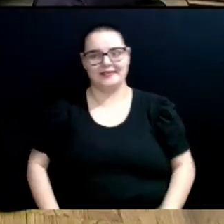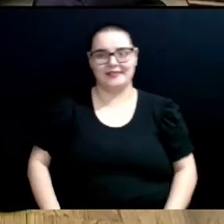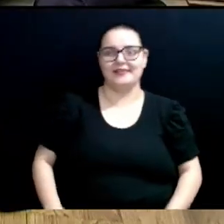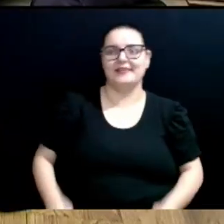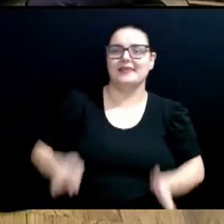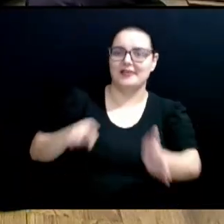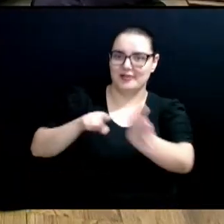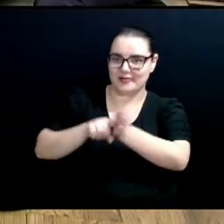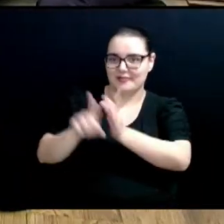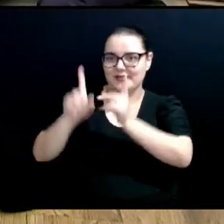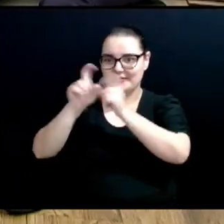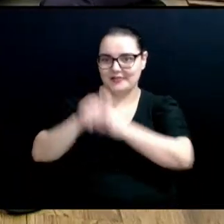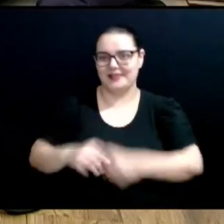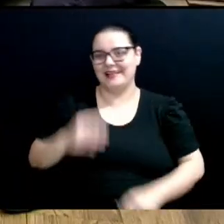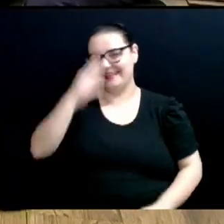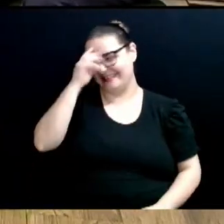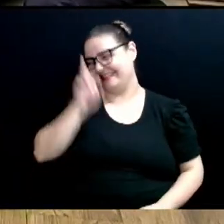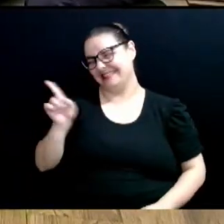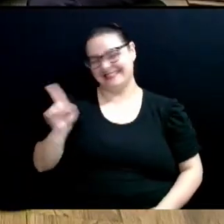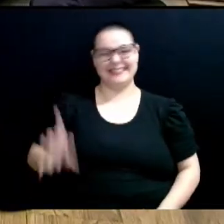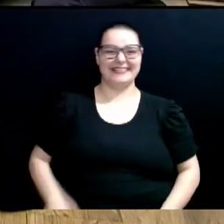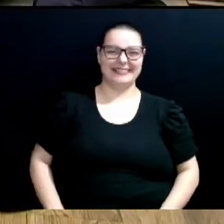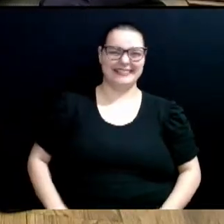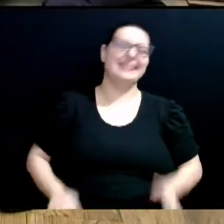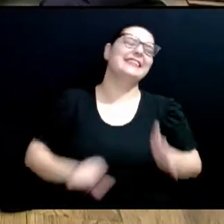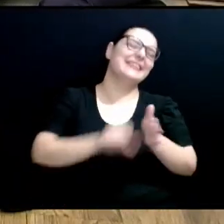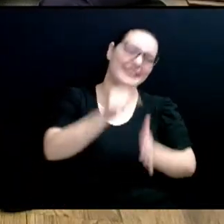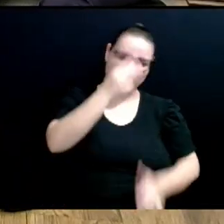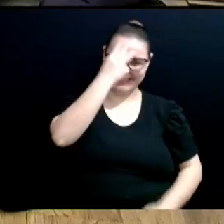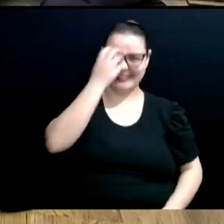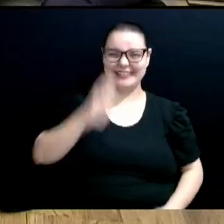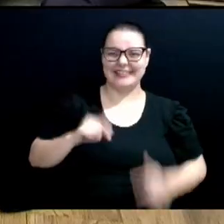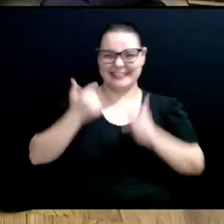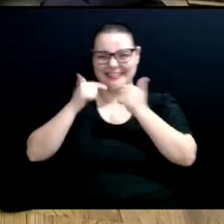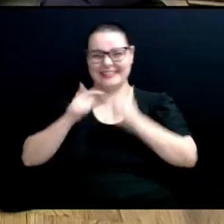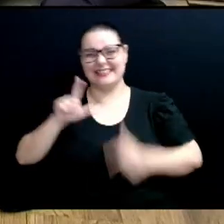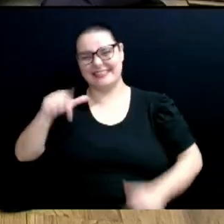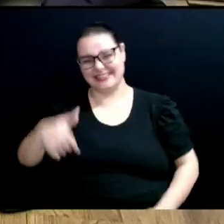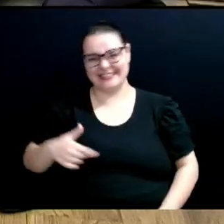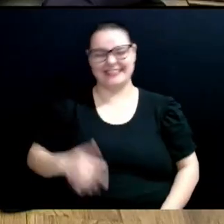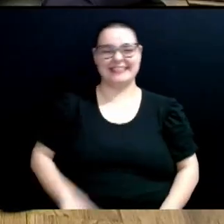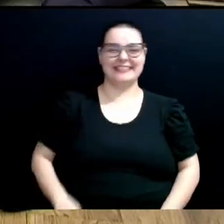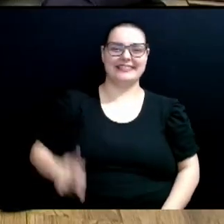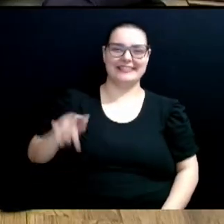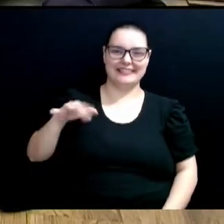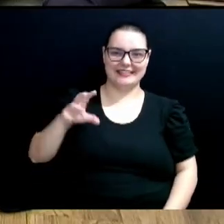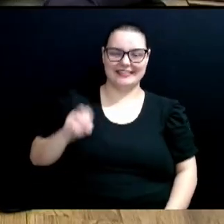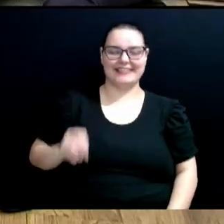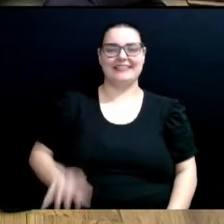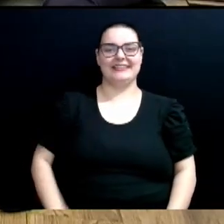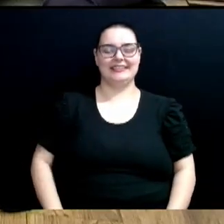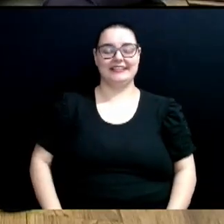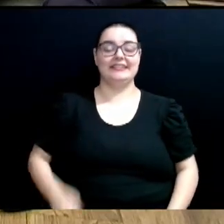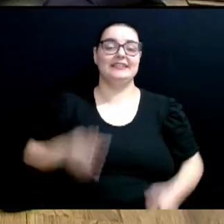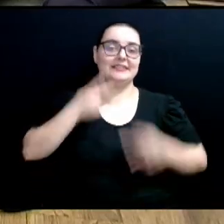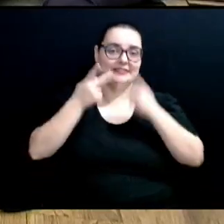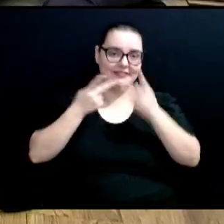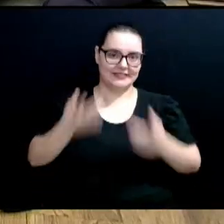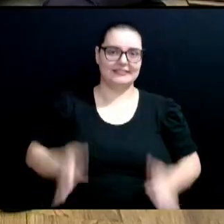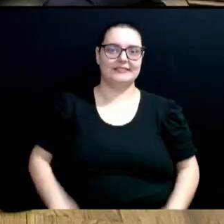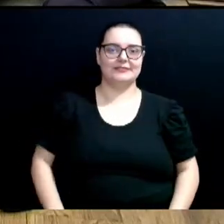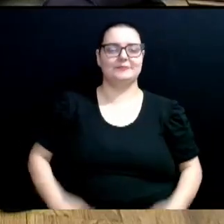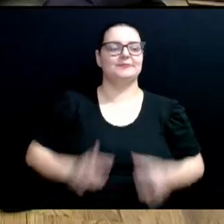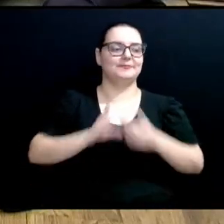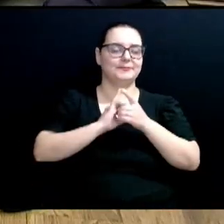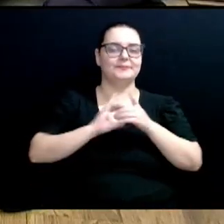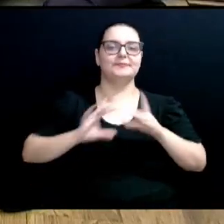Wagner Romão. Professor Wagner. Então primeiro vai ser o professor Wagner Romão e depois o Paulo Braga, já que nós estamos falando sobre democracia. E eu estou com